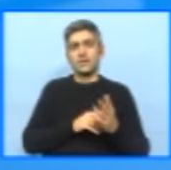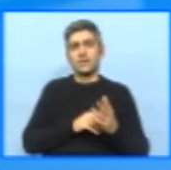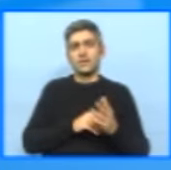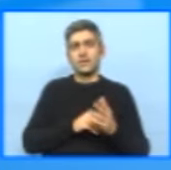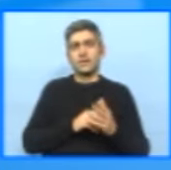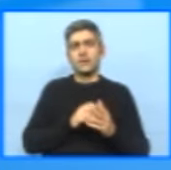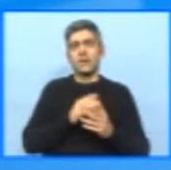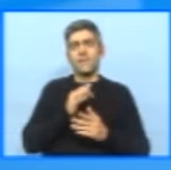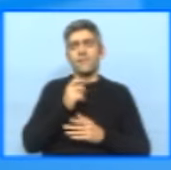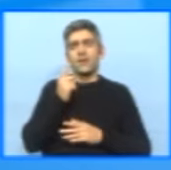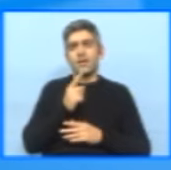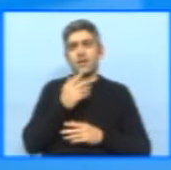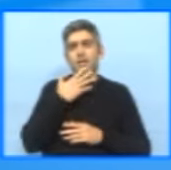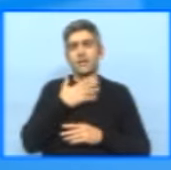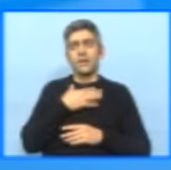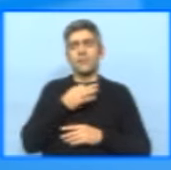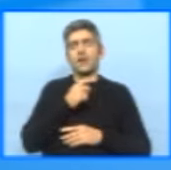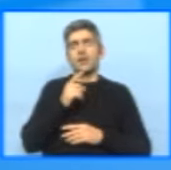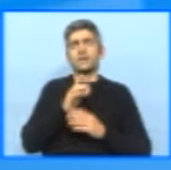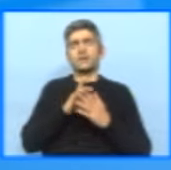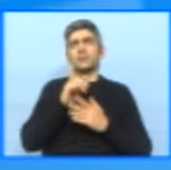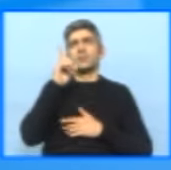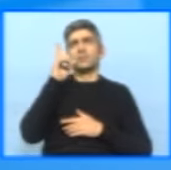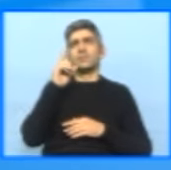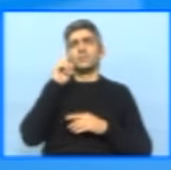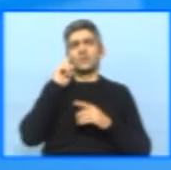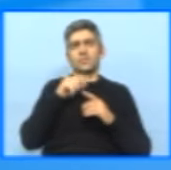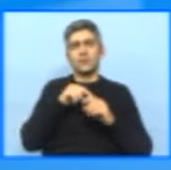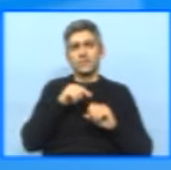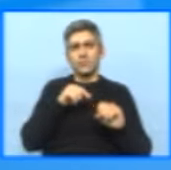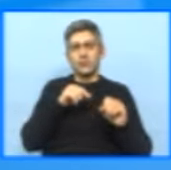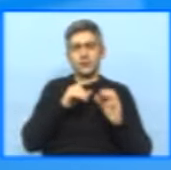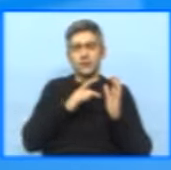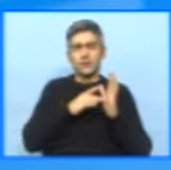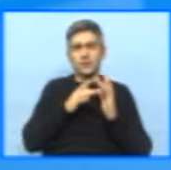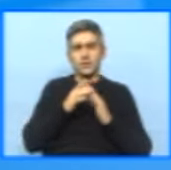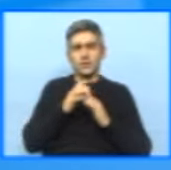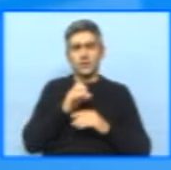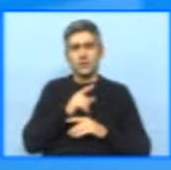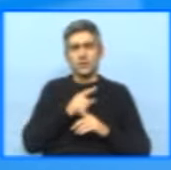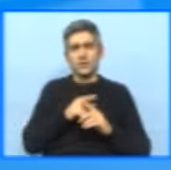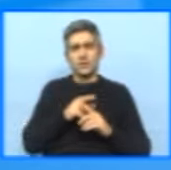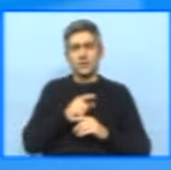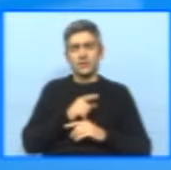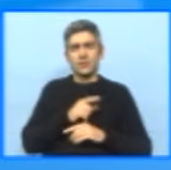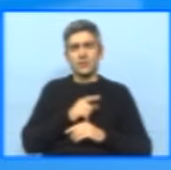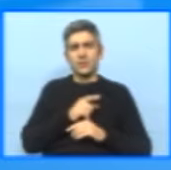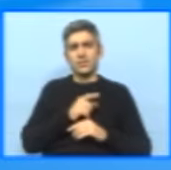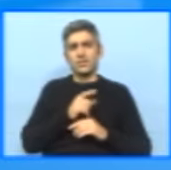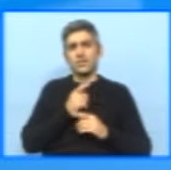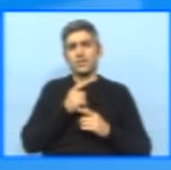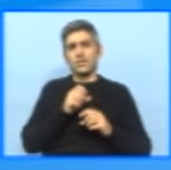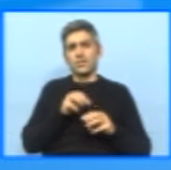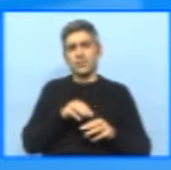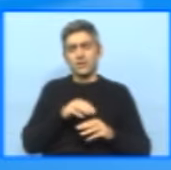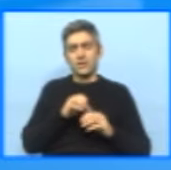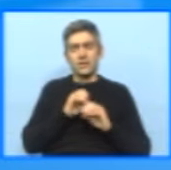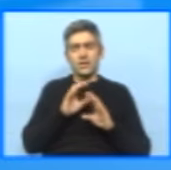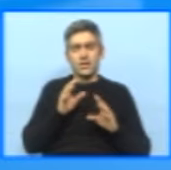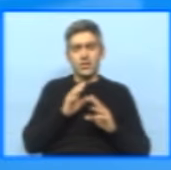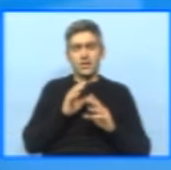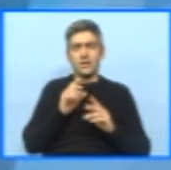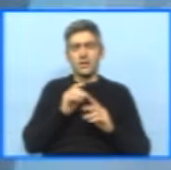fé e estamos em paz com Deus por Jesus Cristo. Portanto, Paulo, numa linguagem clara e radical, contrapõe aquilo